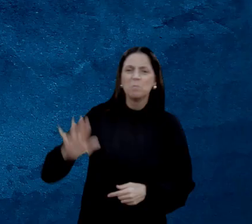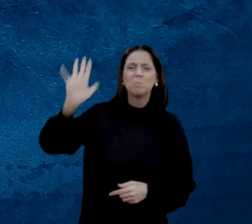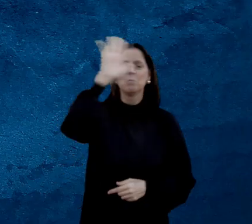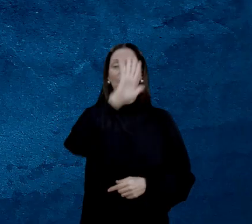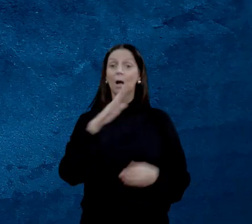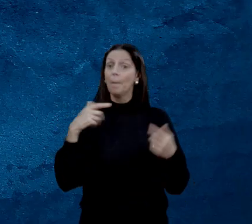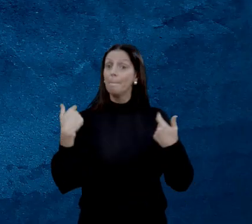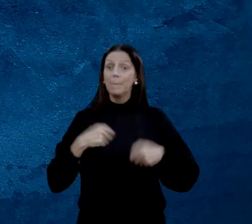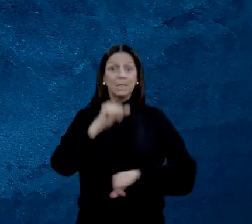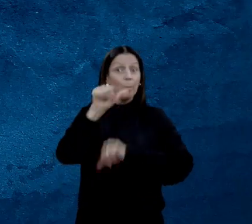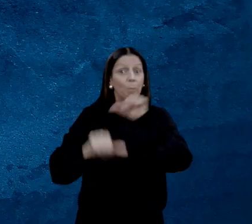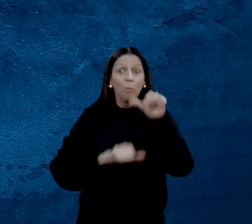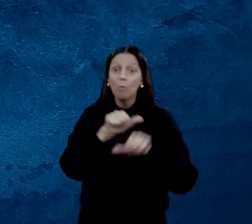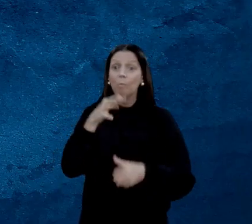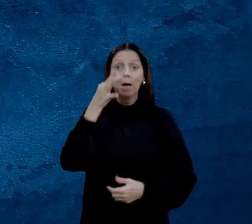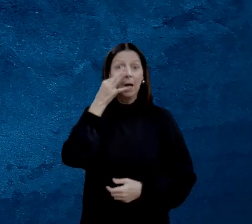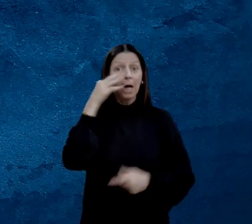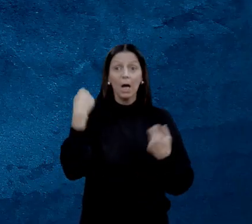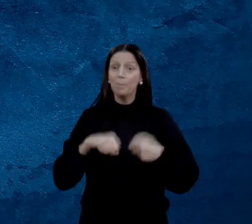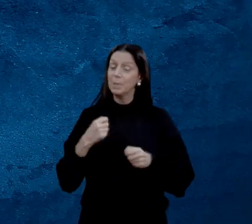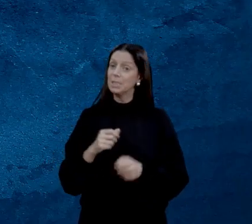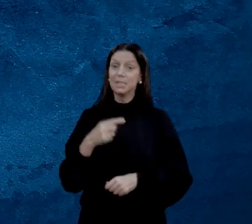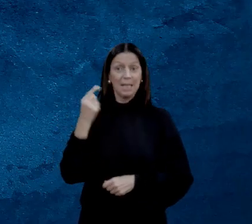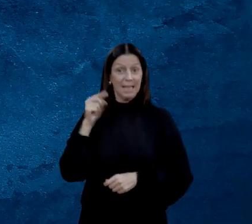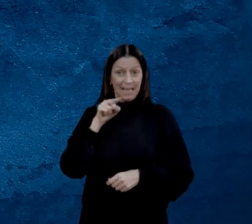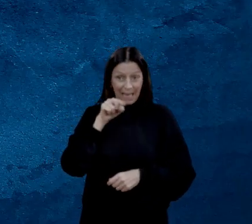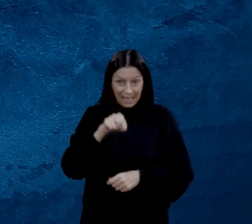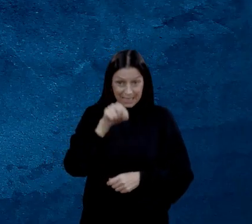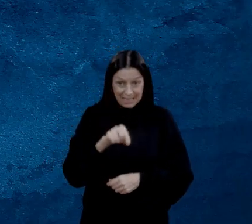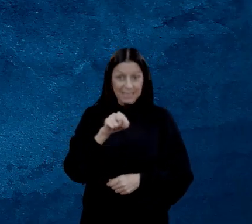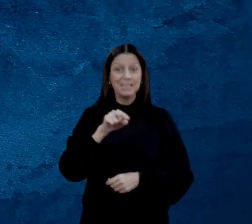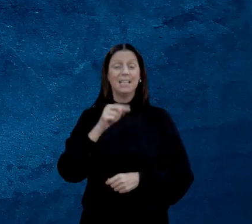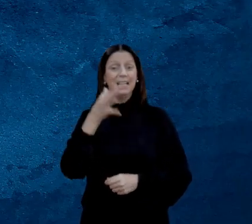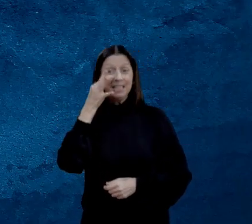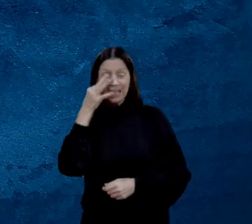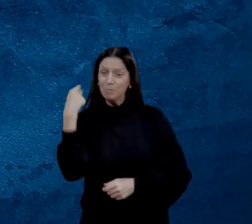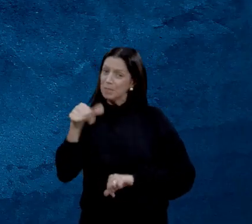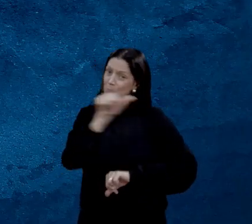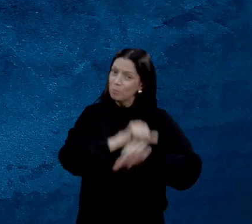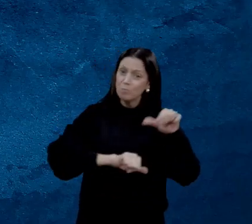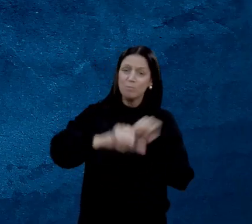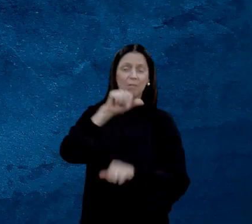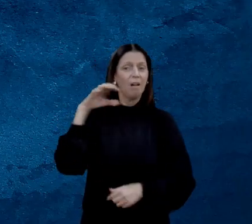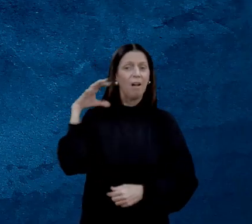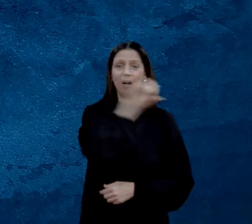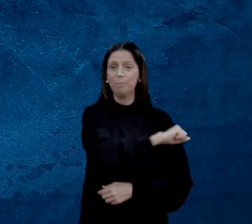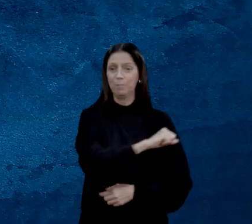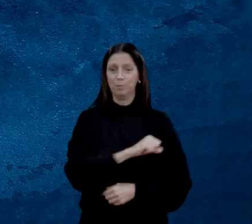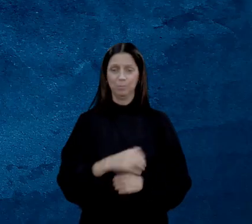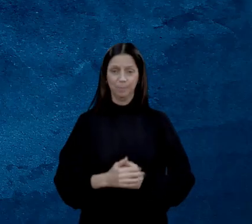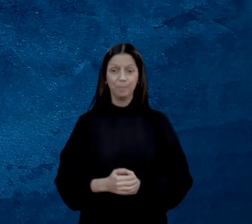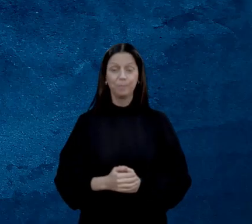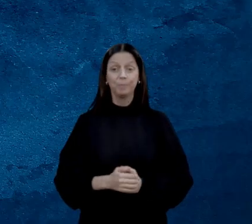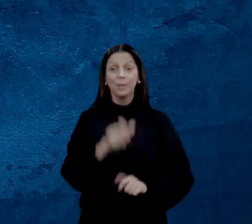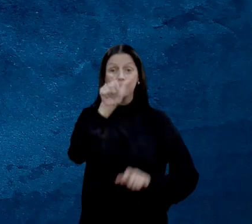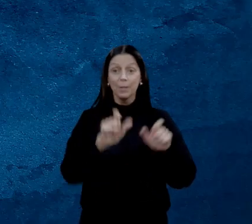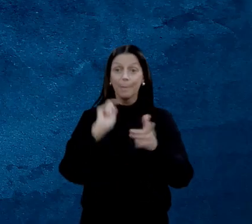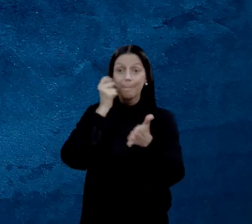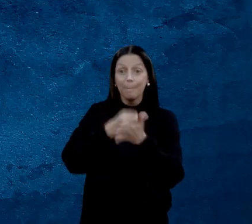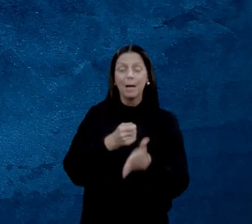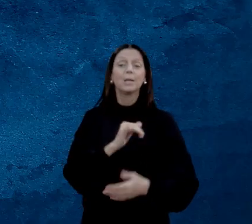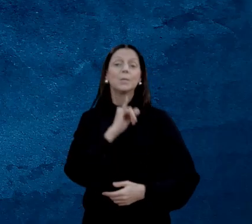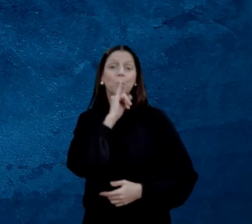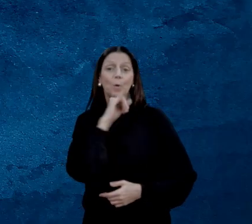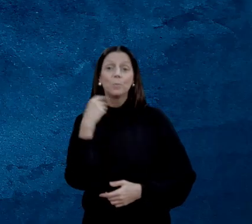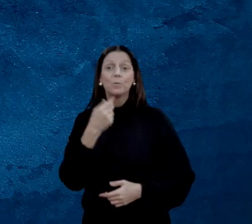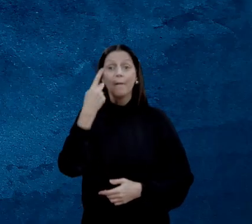essa página, e nós precisamos realmente deixar isso para trás e fazer Blumenau ir para frente novamente. Temos que sair desse cenário o mais rápido possível. O povo paga seus impostos e precisa